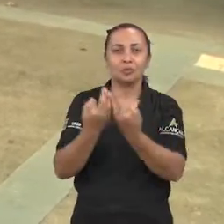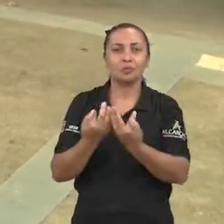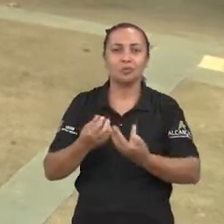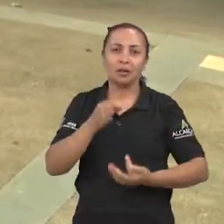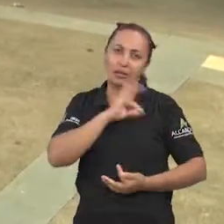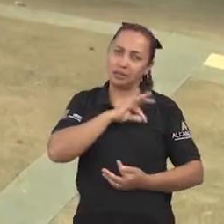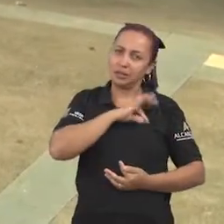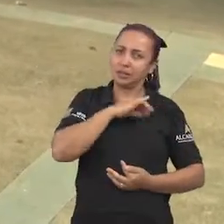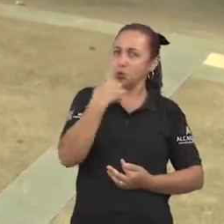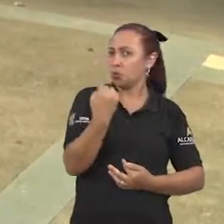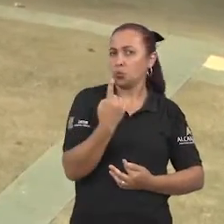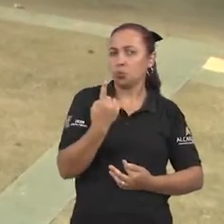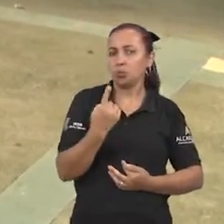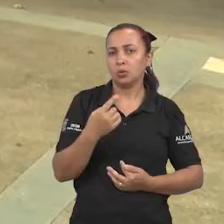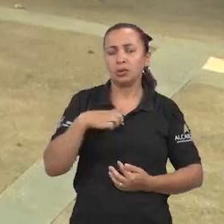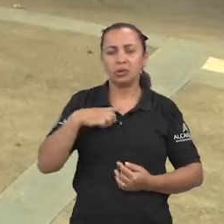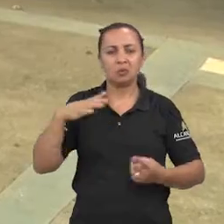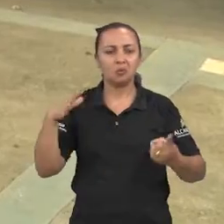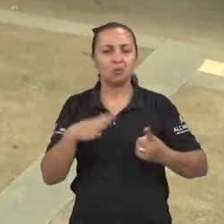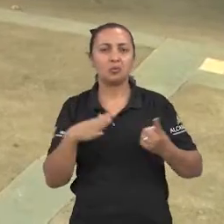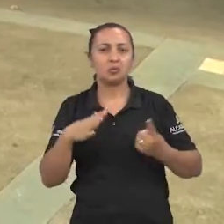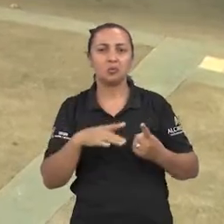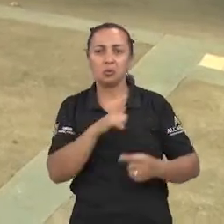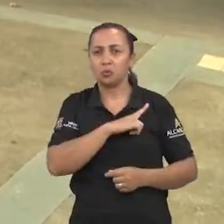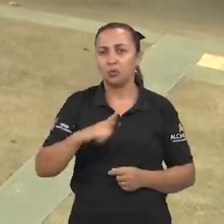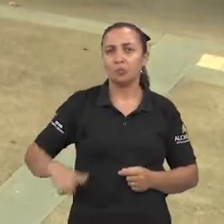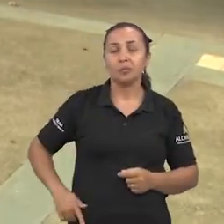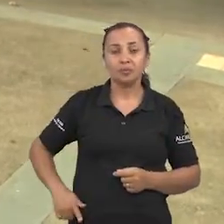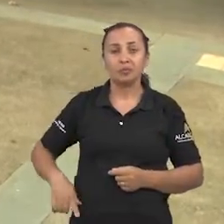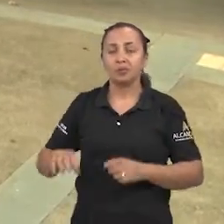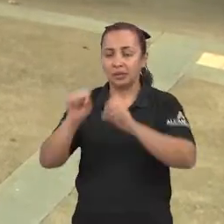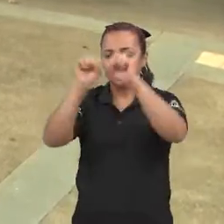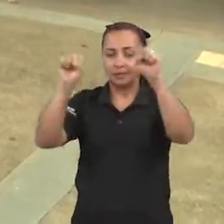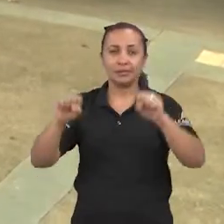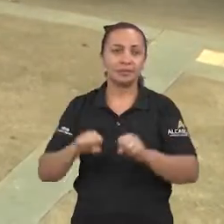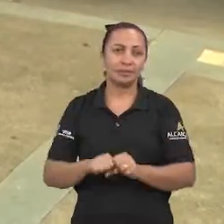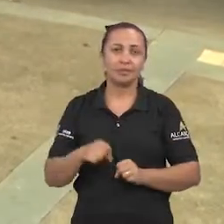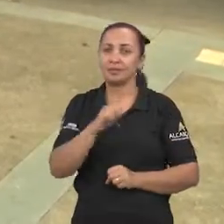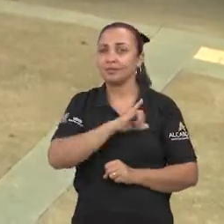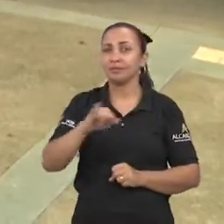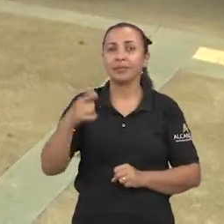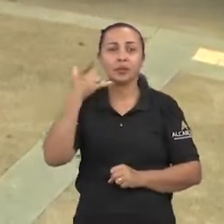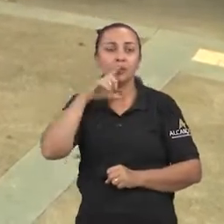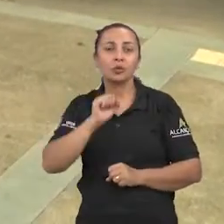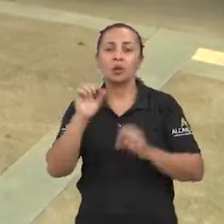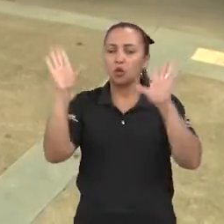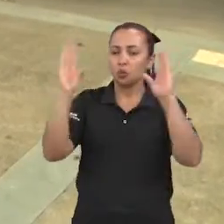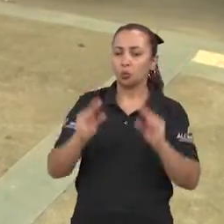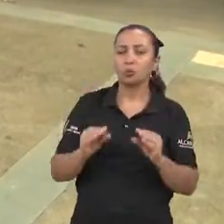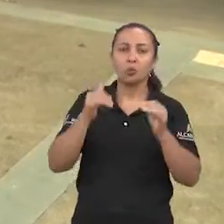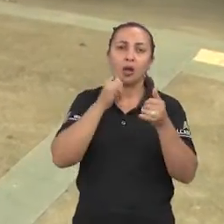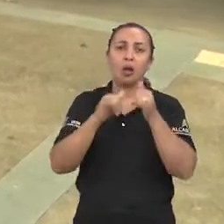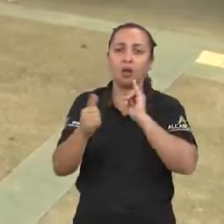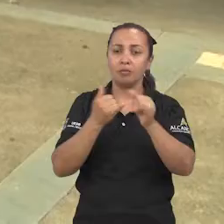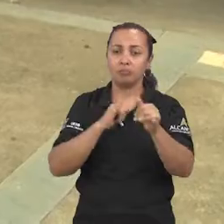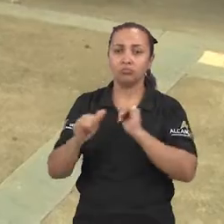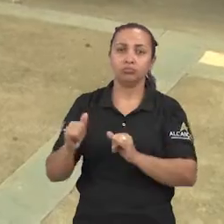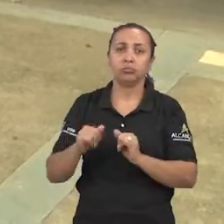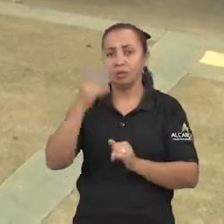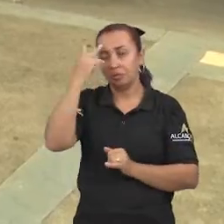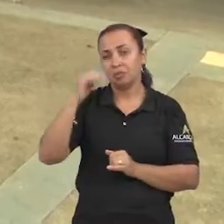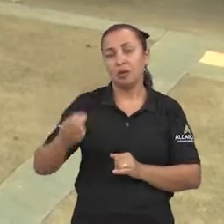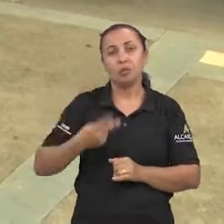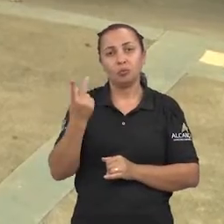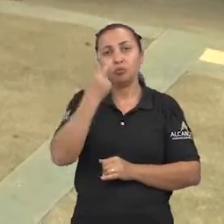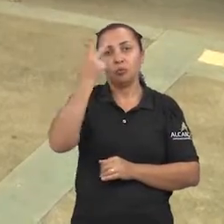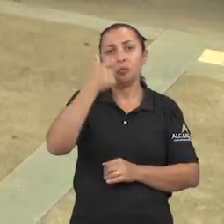baixa renda, né, se tivesse incentivo do governo em financiamento desse sistema, você conseguir reduzir a energia para custo de